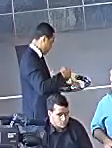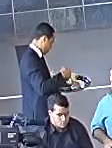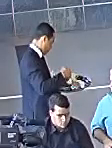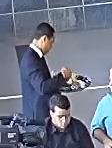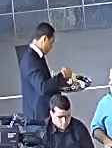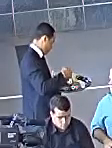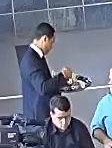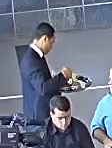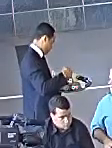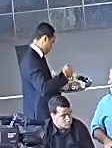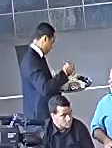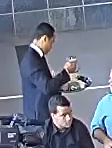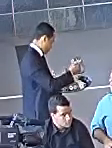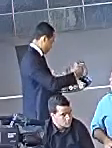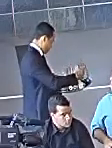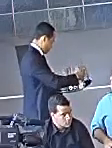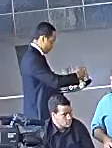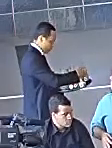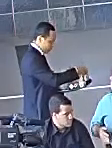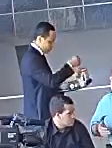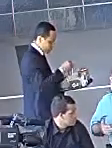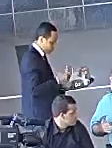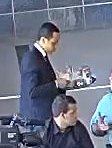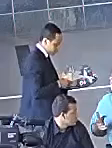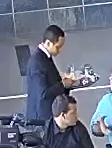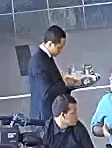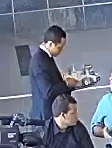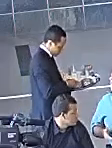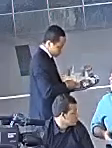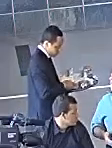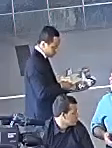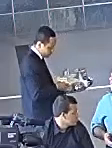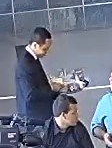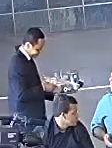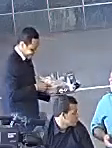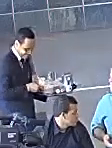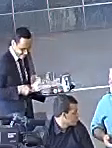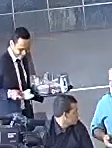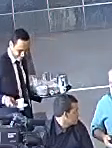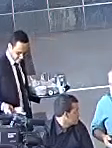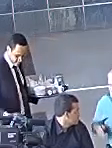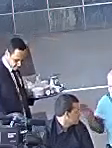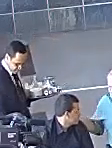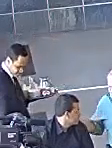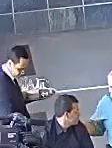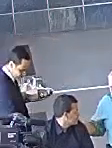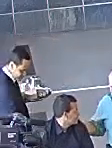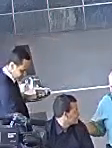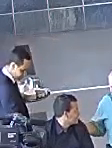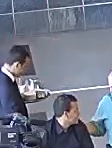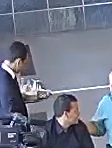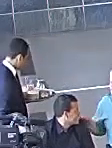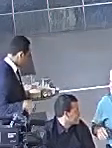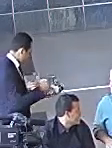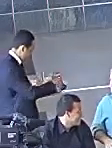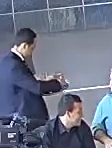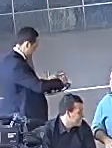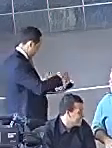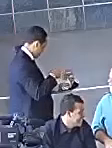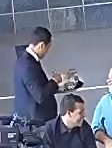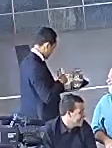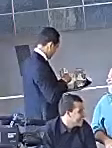Barbacena O Fernando é um grande lutador foi que me sensibilizou a mim o Carlos duc aqui conosco vereador de Barbacena